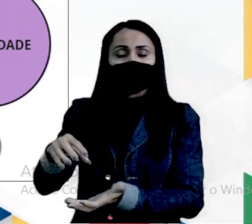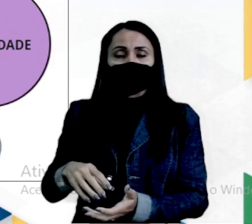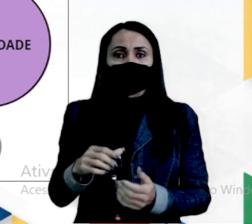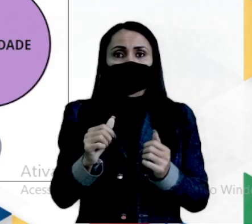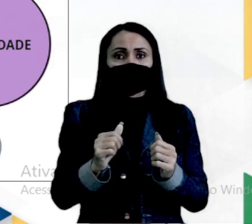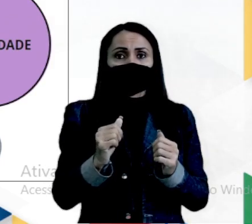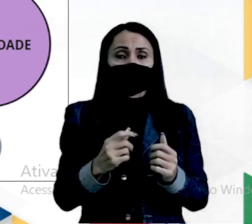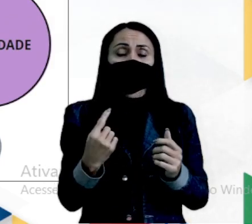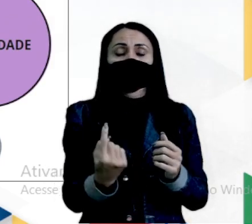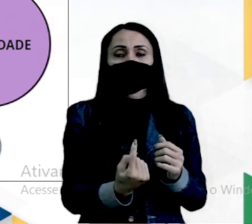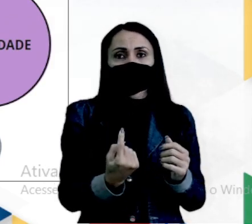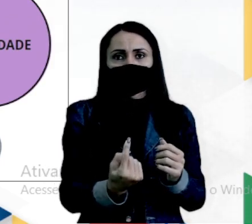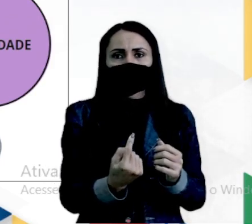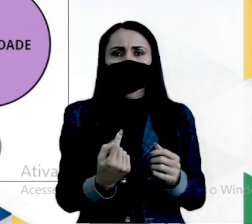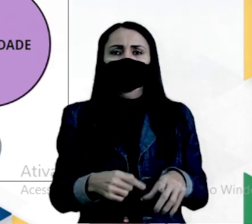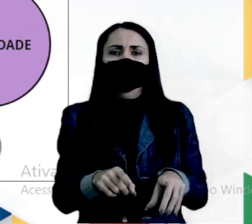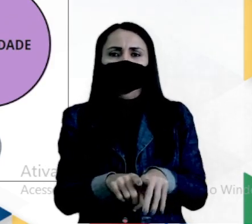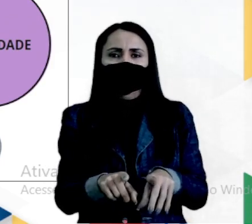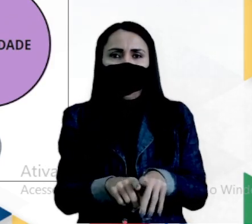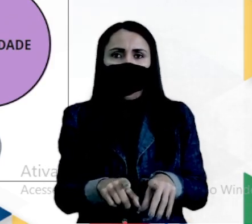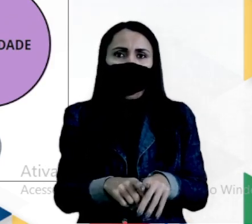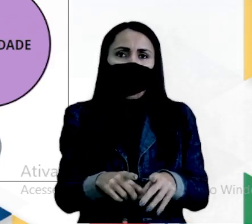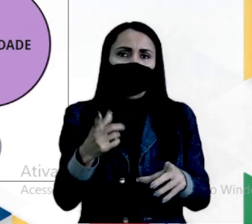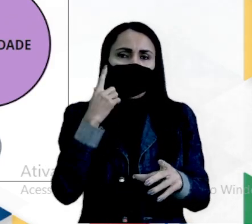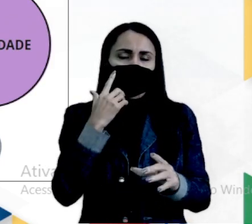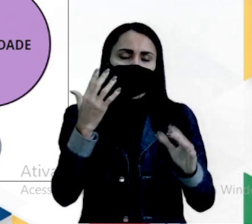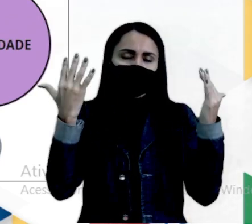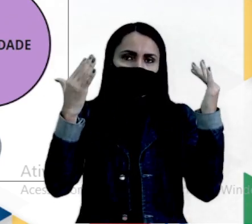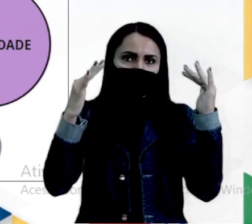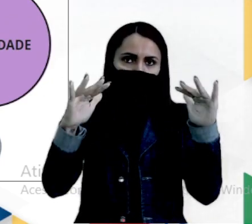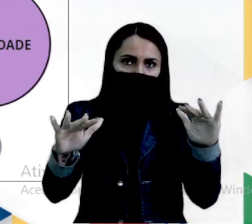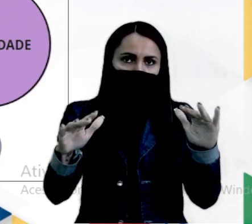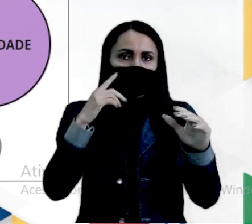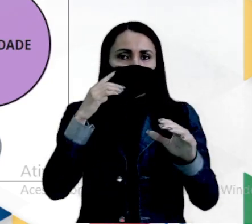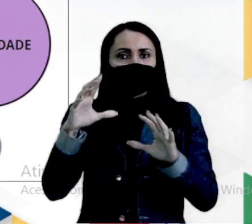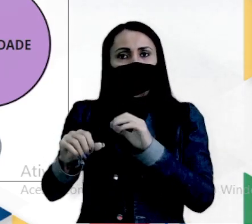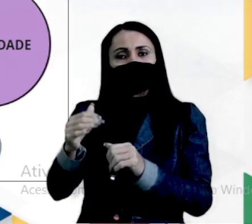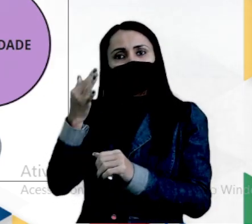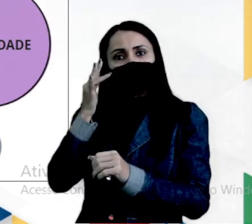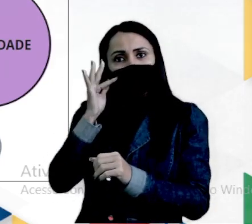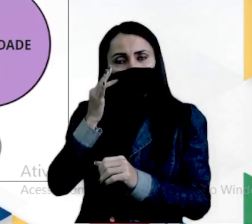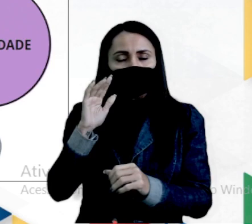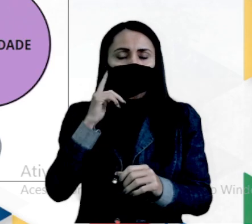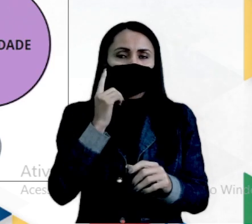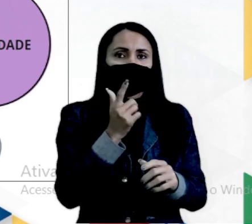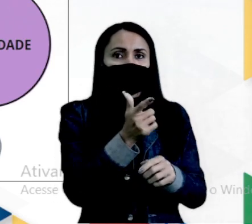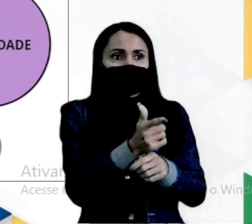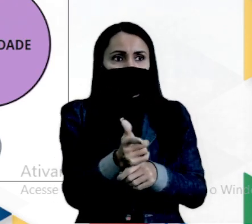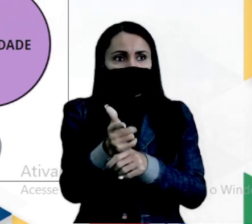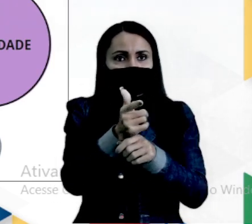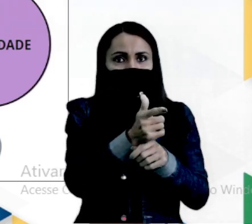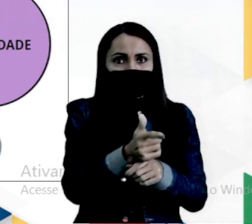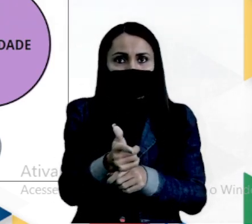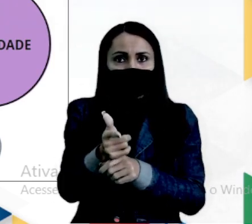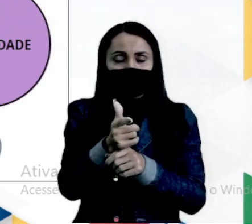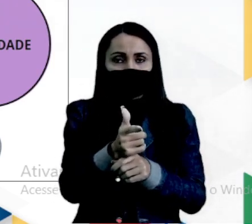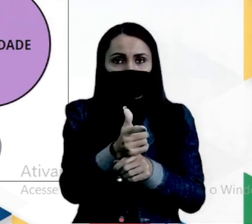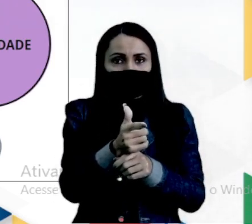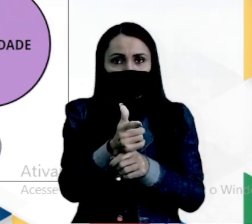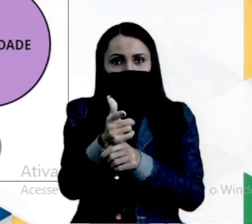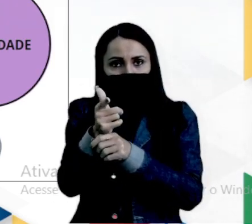isolar, ao invés de se arriscar a entrar na floresta e buscar frutas, caçar ou virar